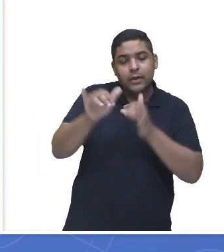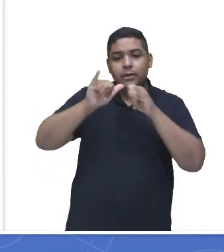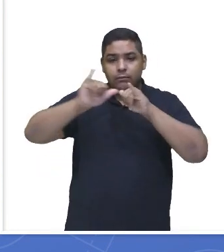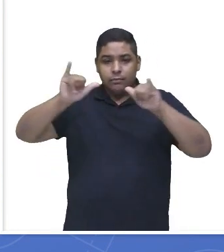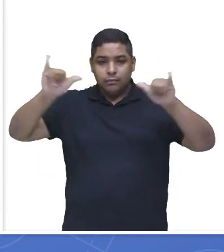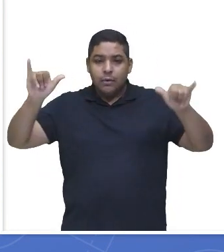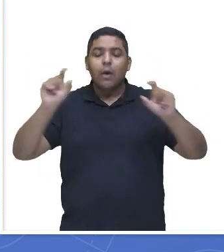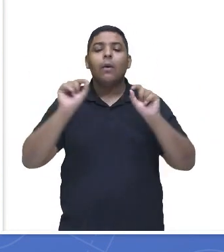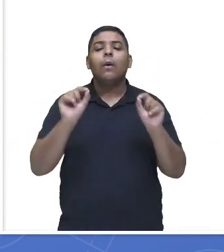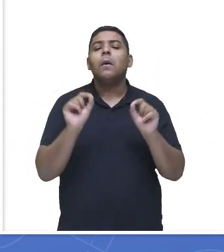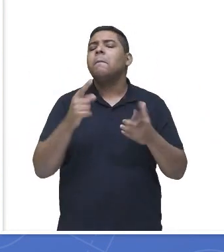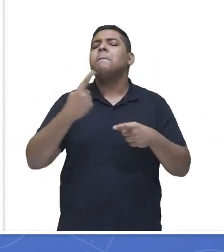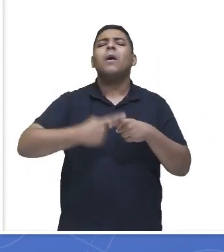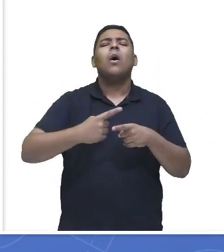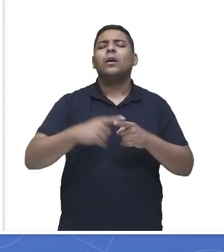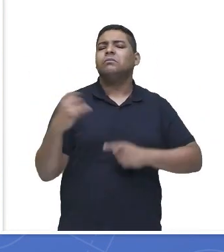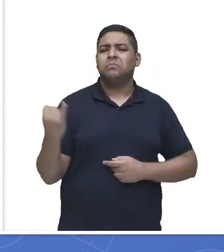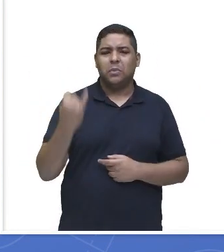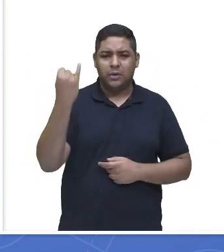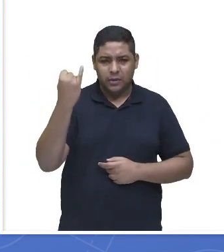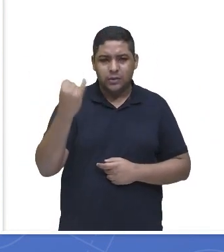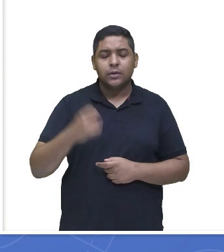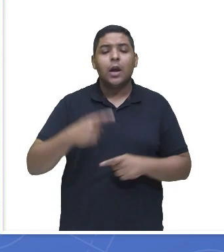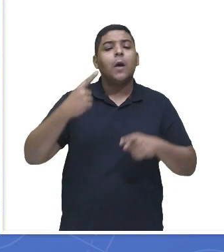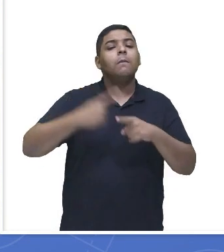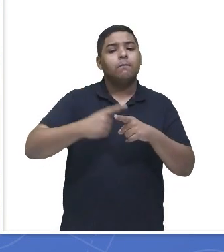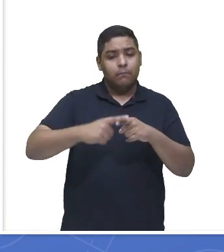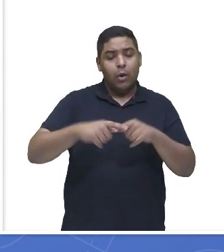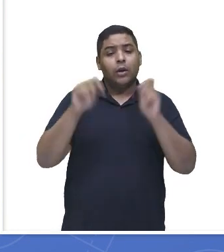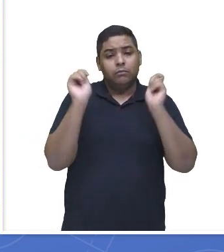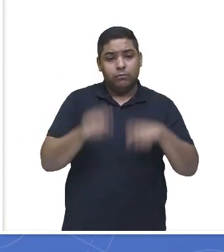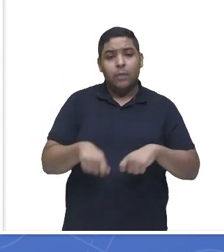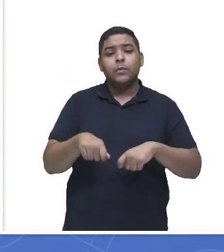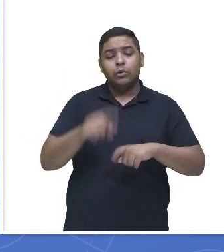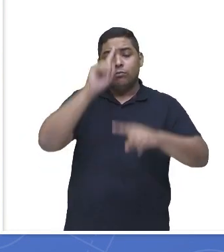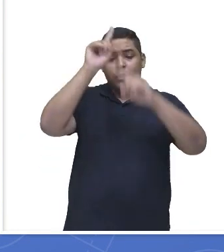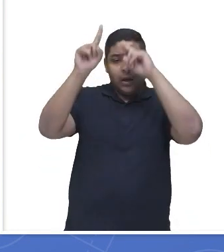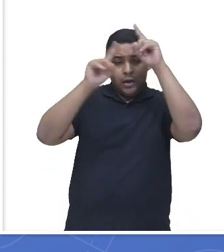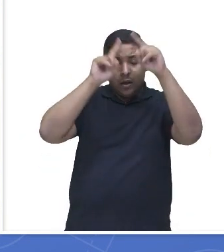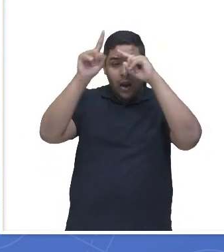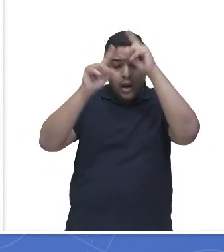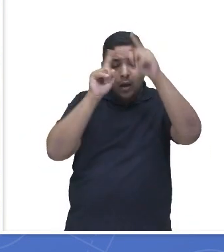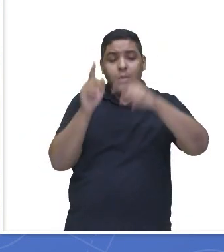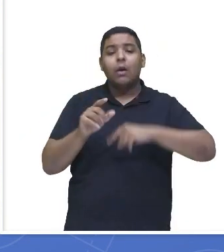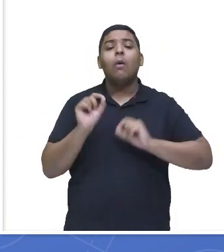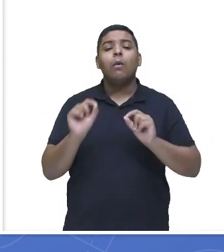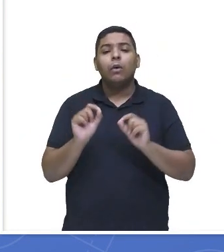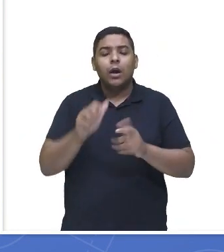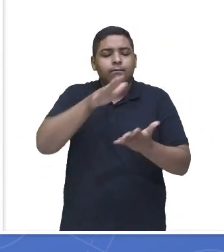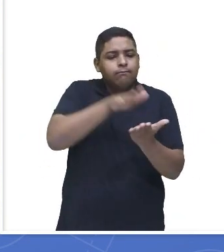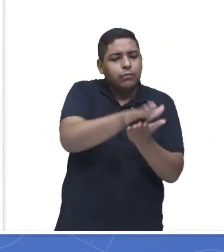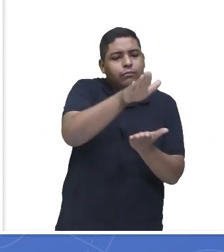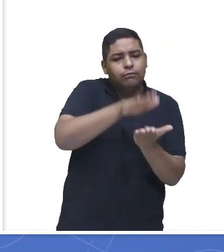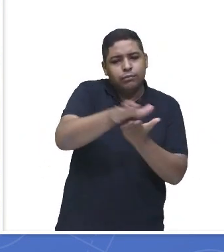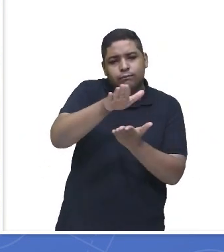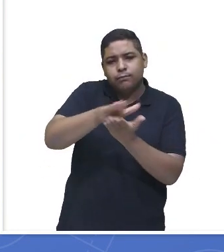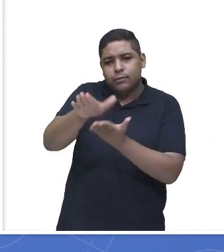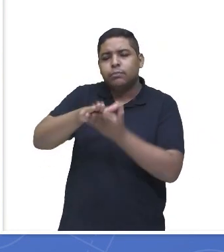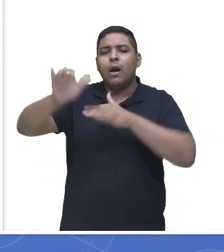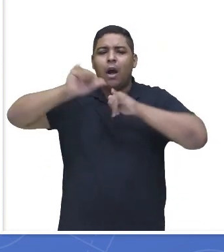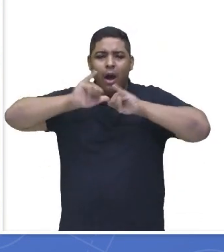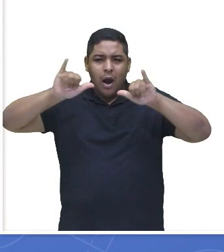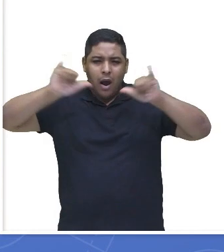que a imprensa foi tão importante, gente? Porque ela permitiu que as ideias passassem a ser publicadas e difundidas com